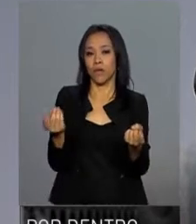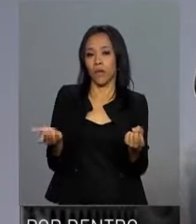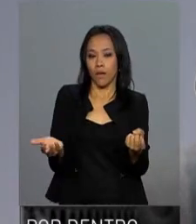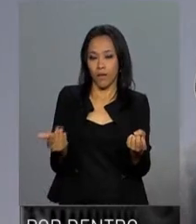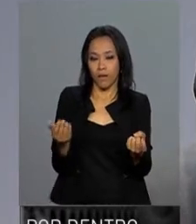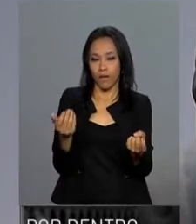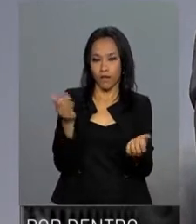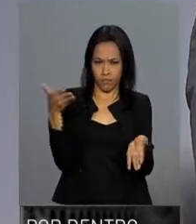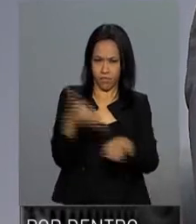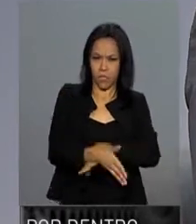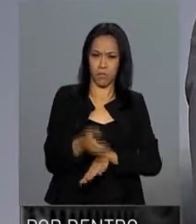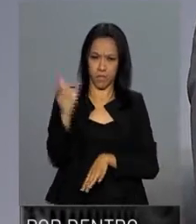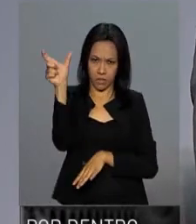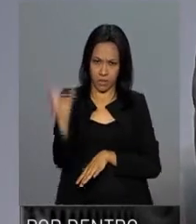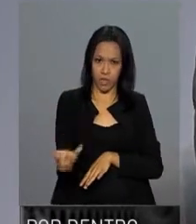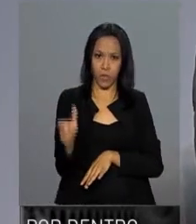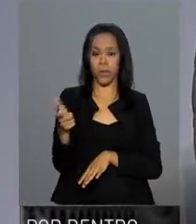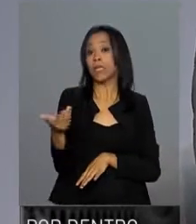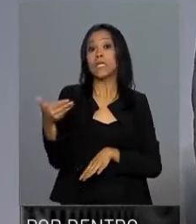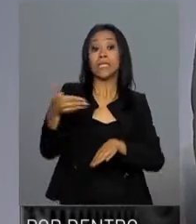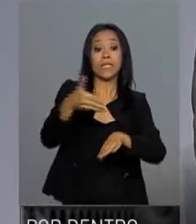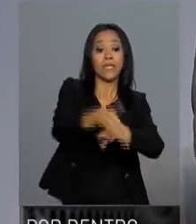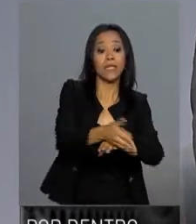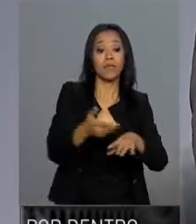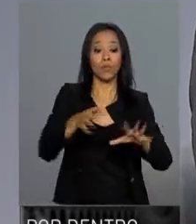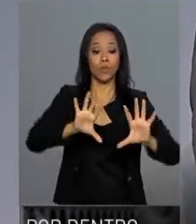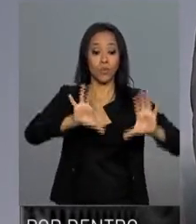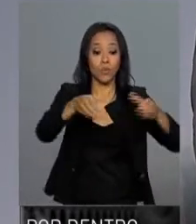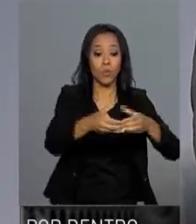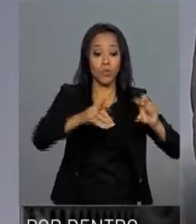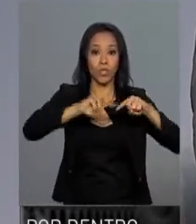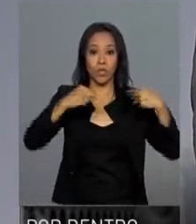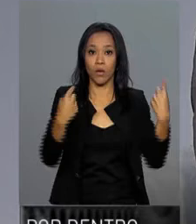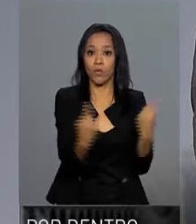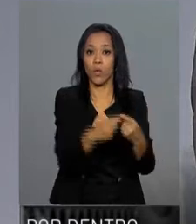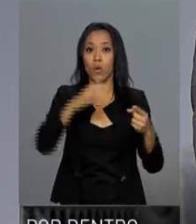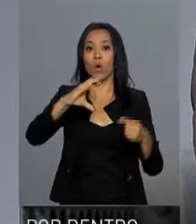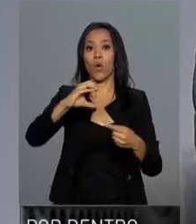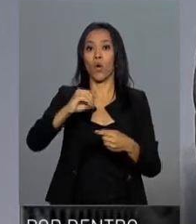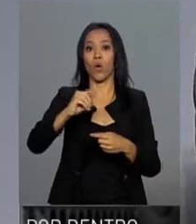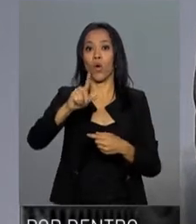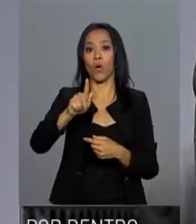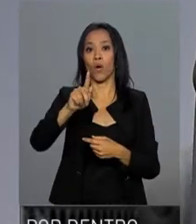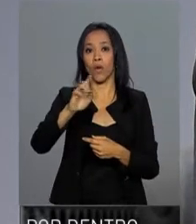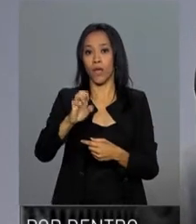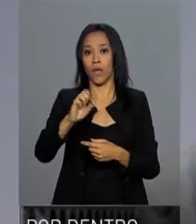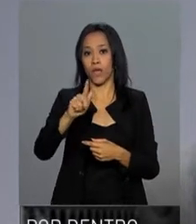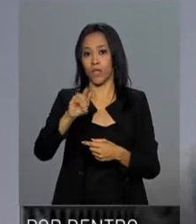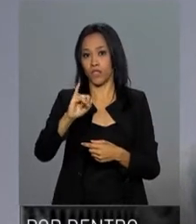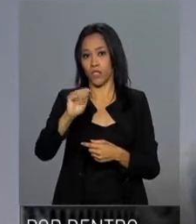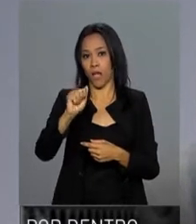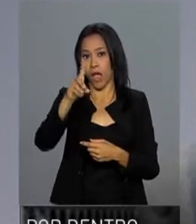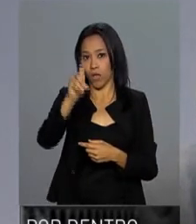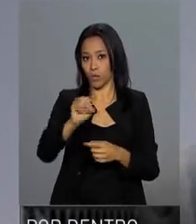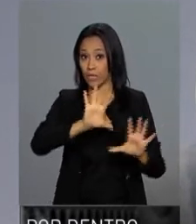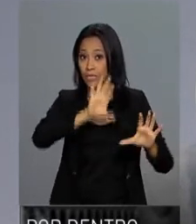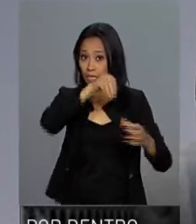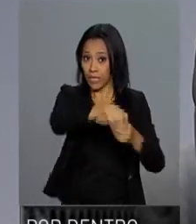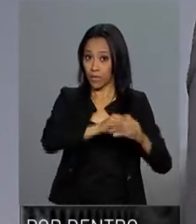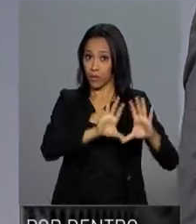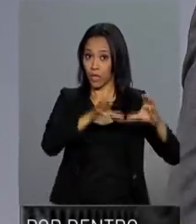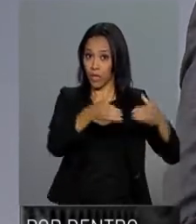participação de atletas dentro dos órgãos colegiados dessas confederações e do próprio comitê olímpico